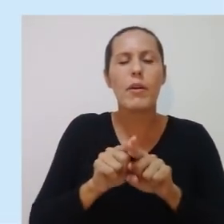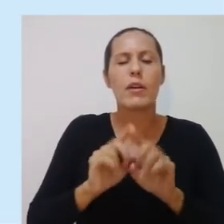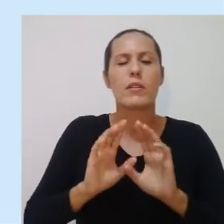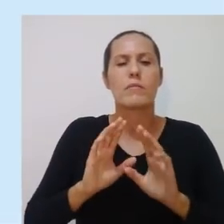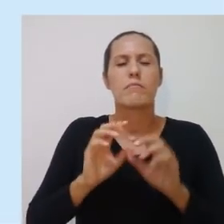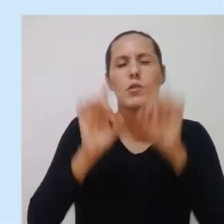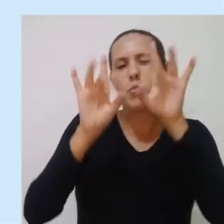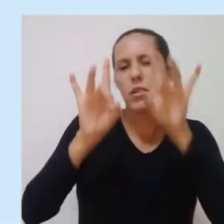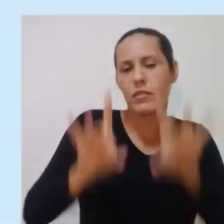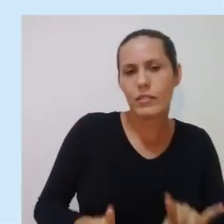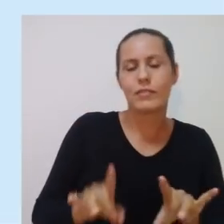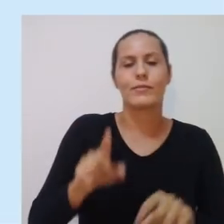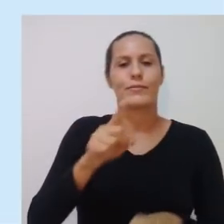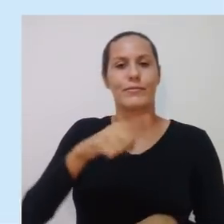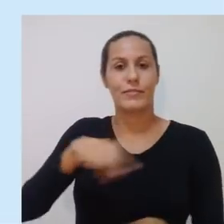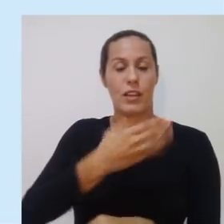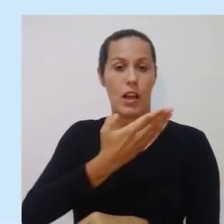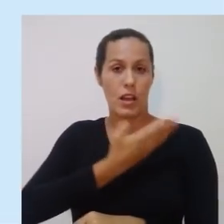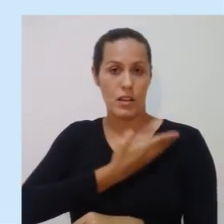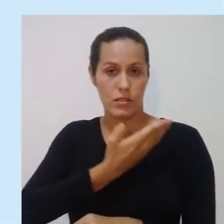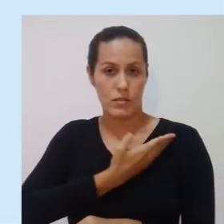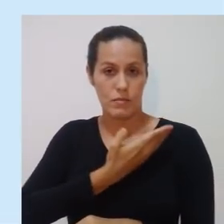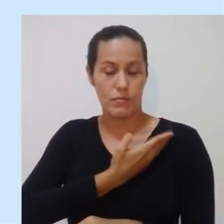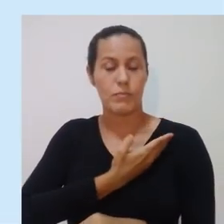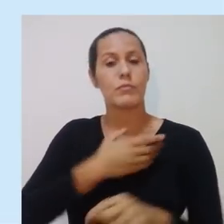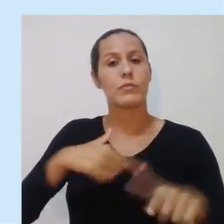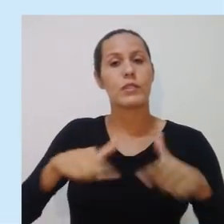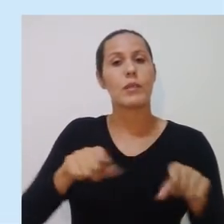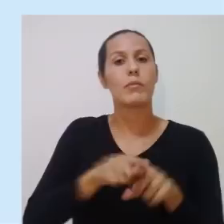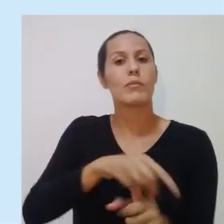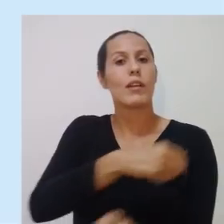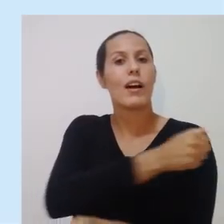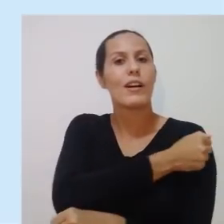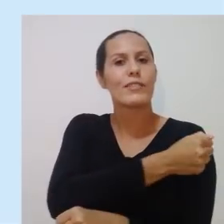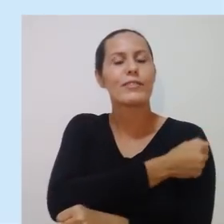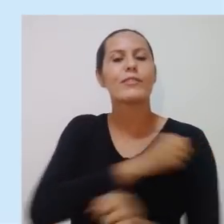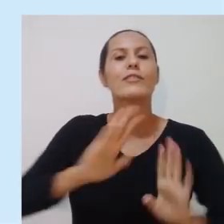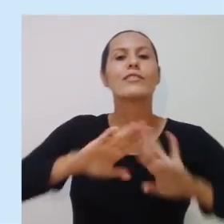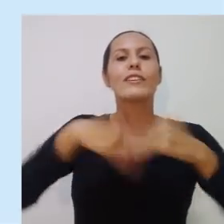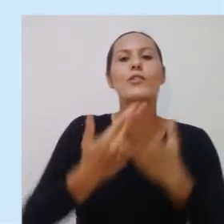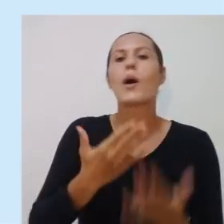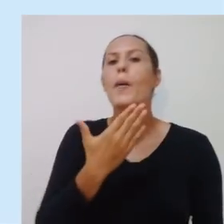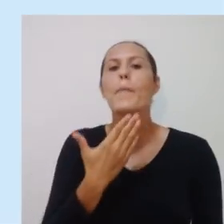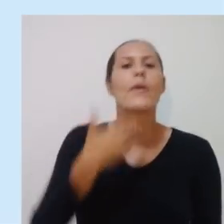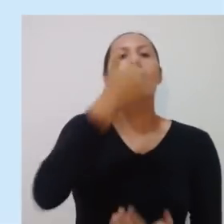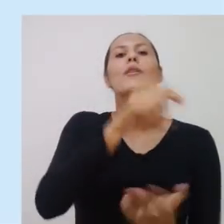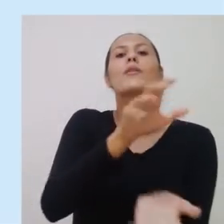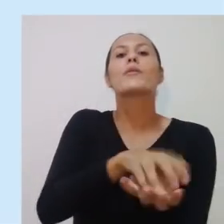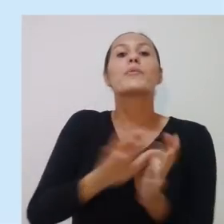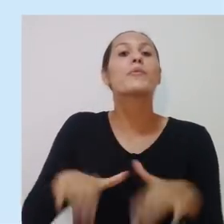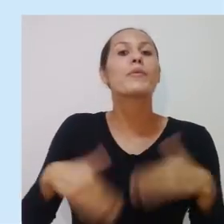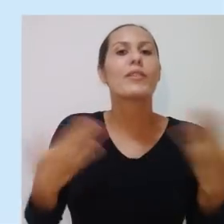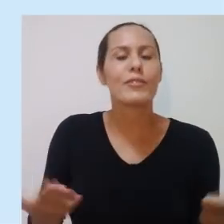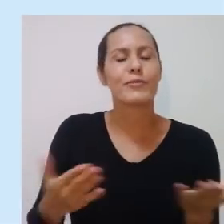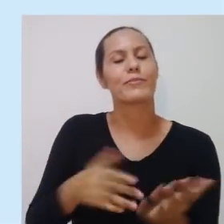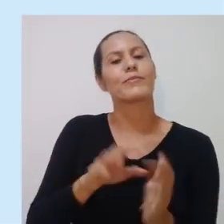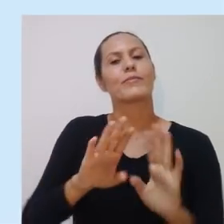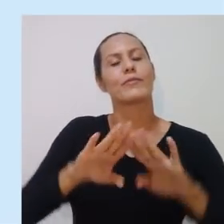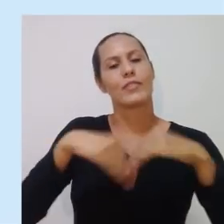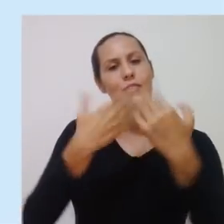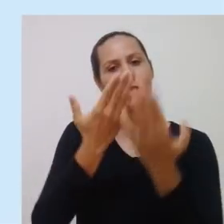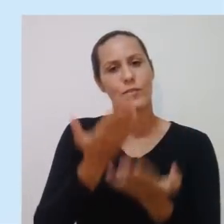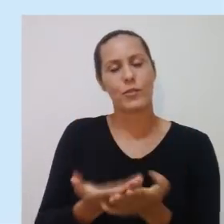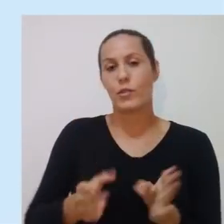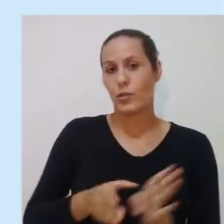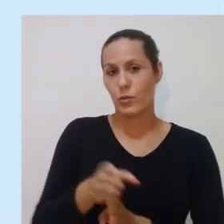agora um alô mais específico para os estudantes e companheiros de trabalho da melhor escola de Pernambuco,